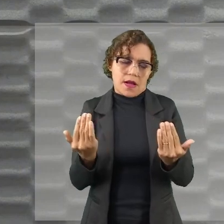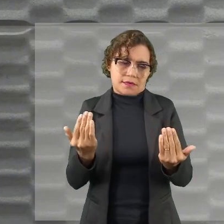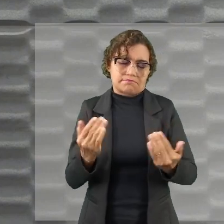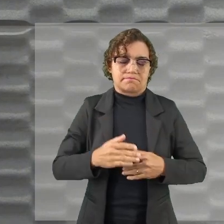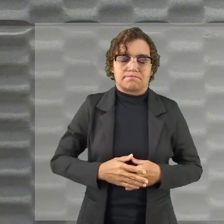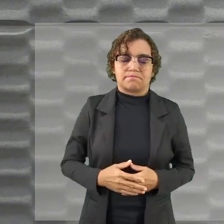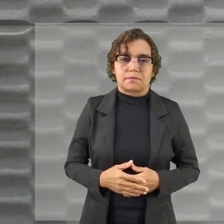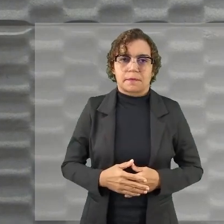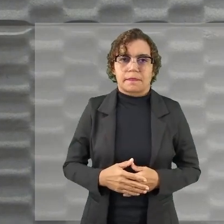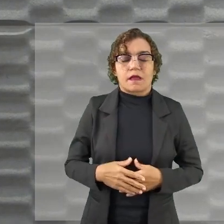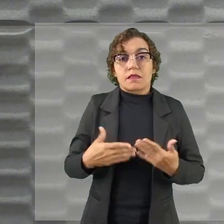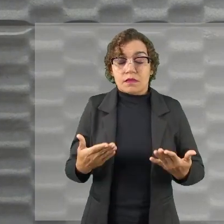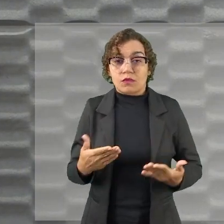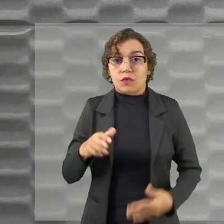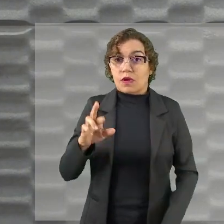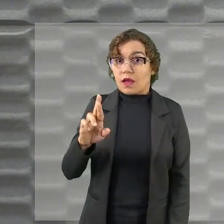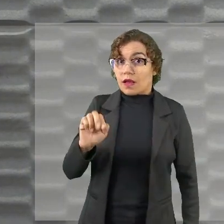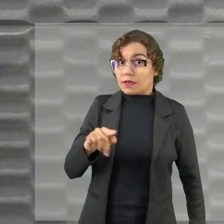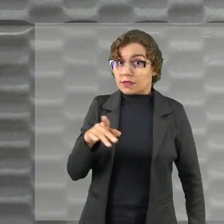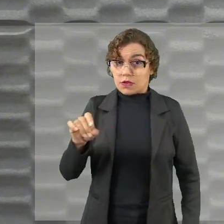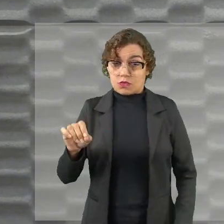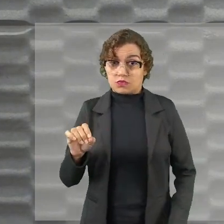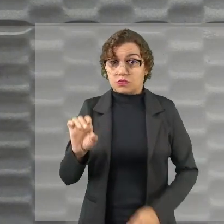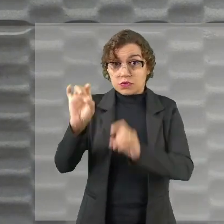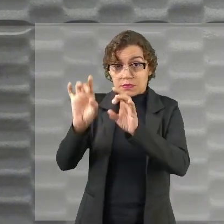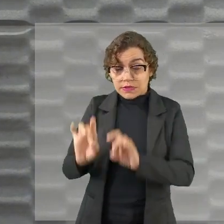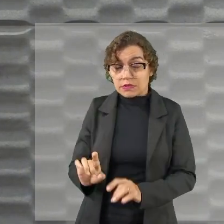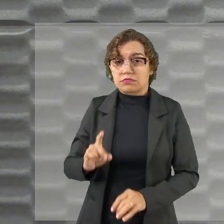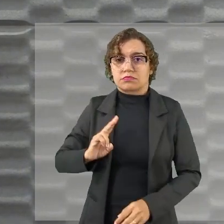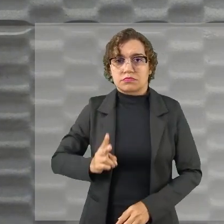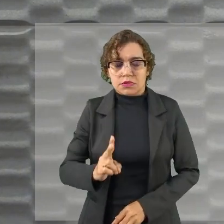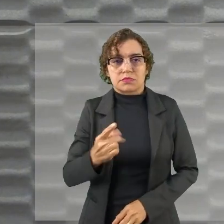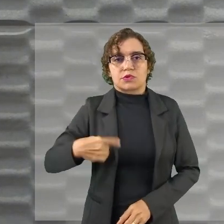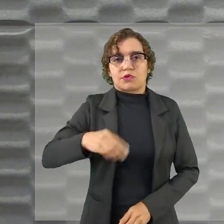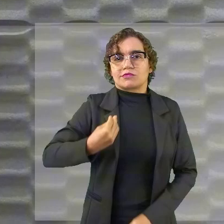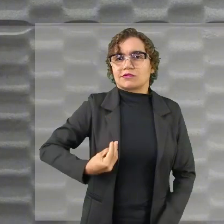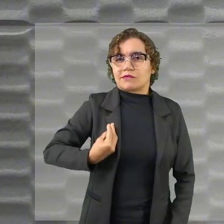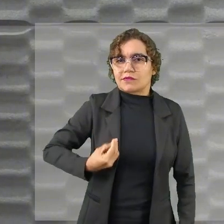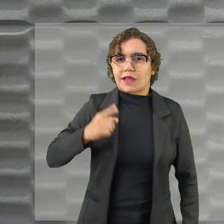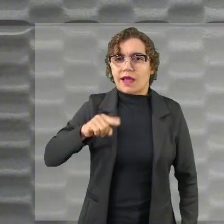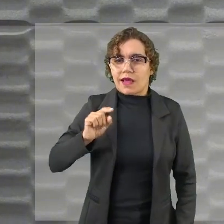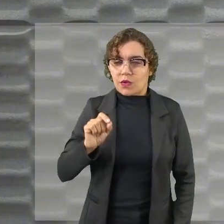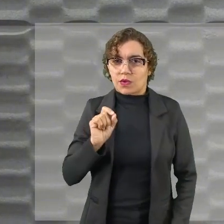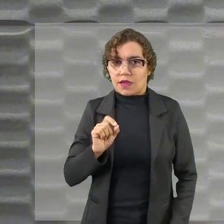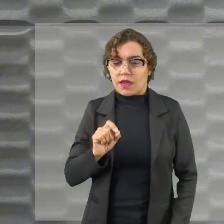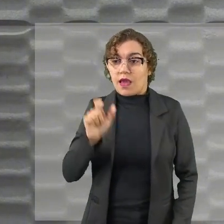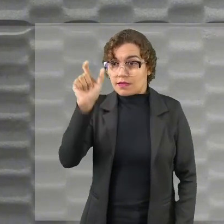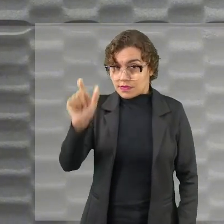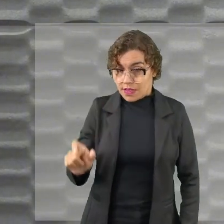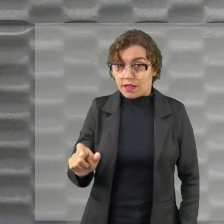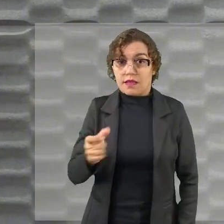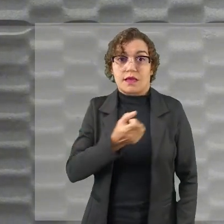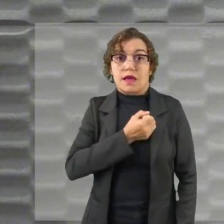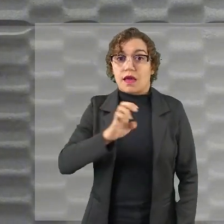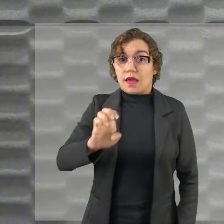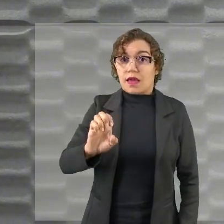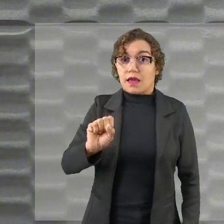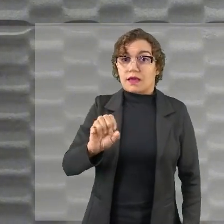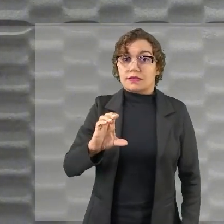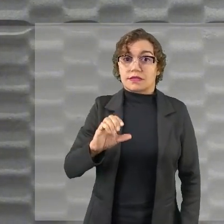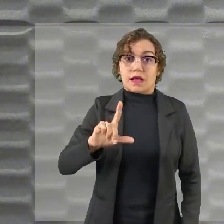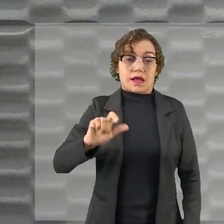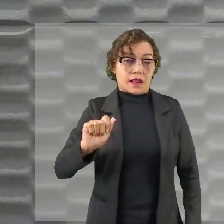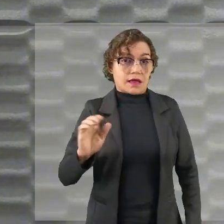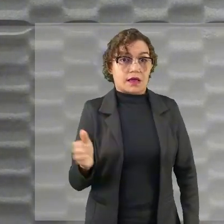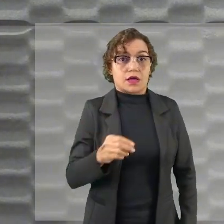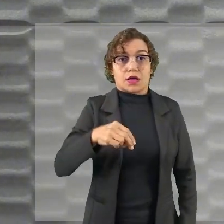elas. E uma das razões especiais, muito presente no nosso dia a dia, é a chamada escala numérica, né? Por que a escala numérica